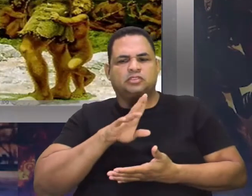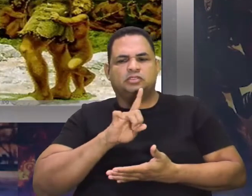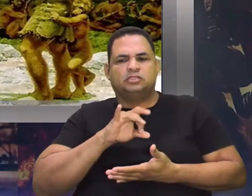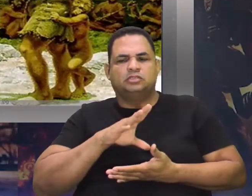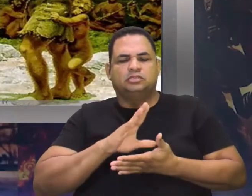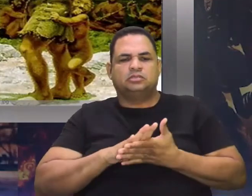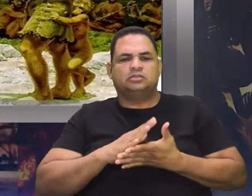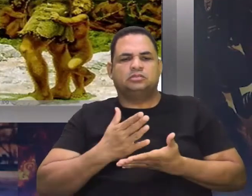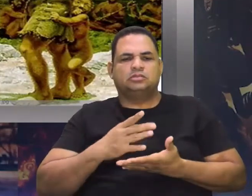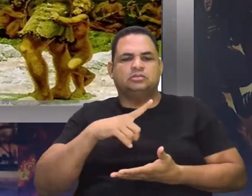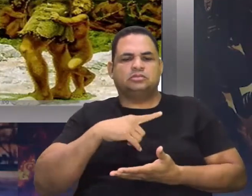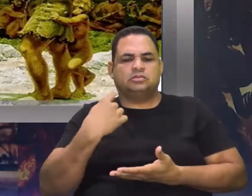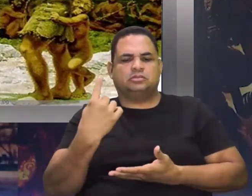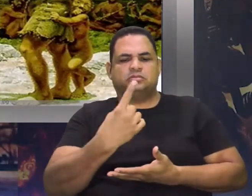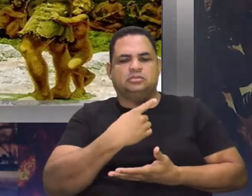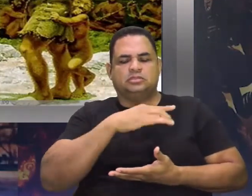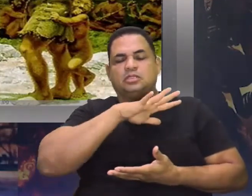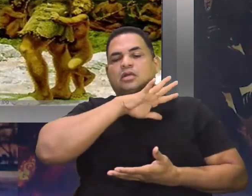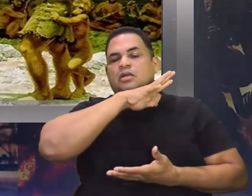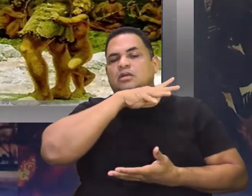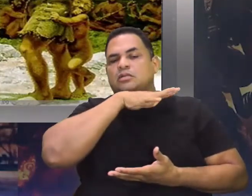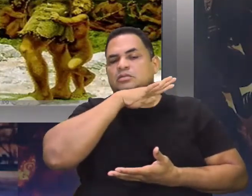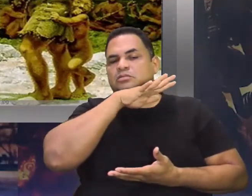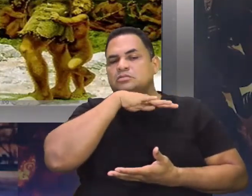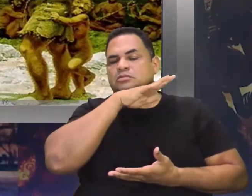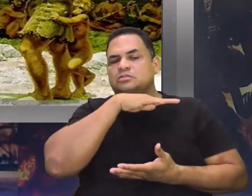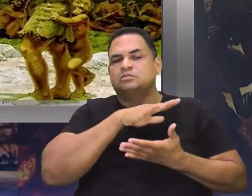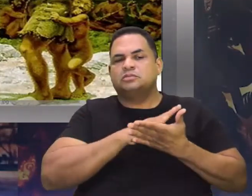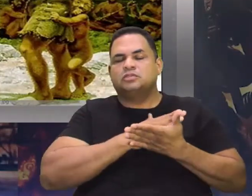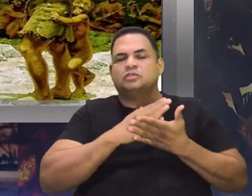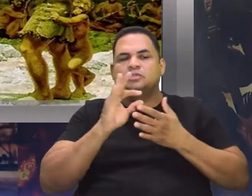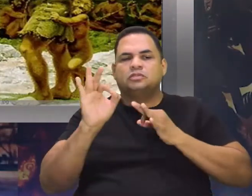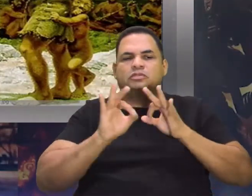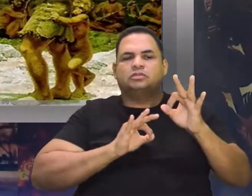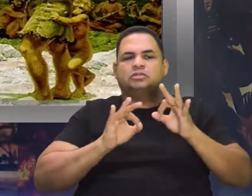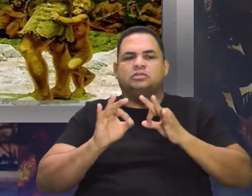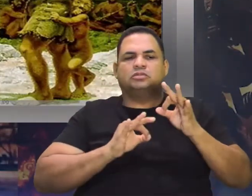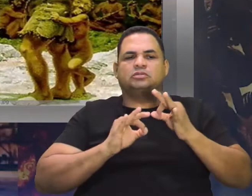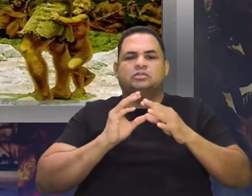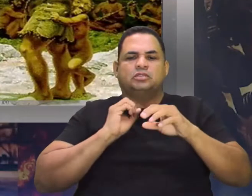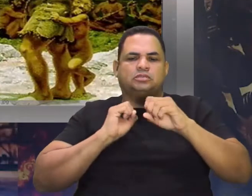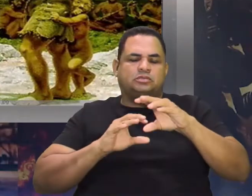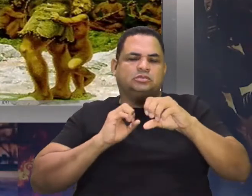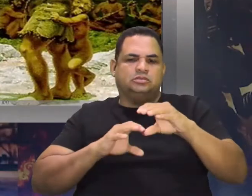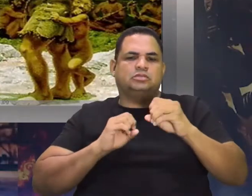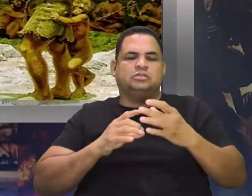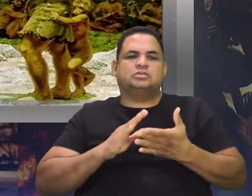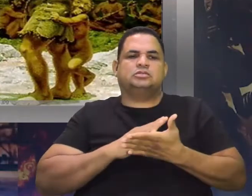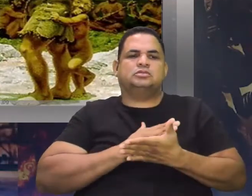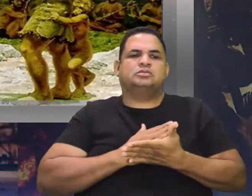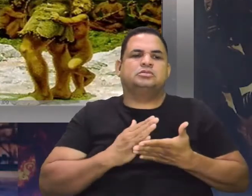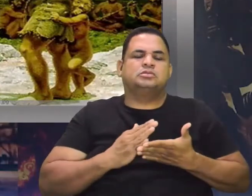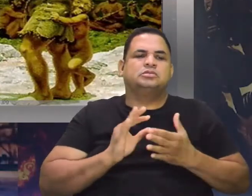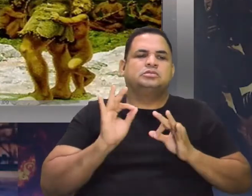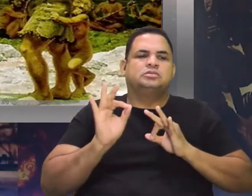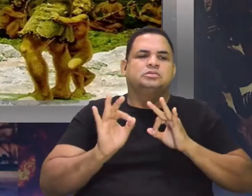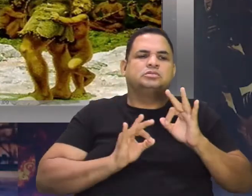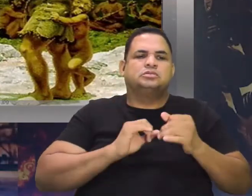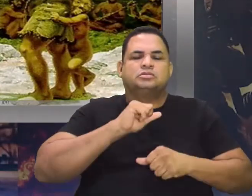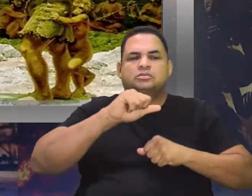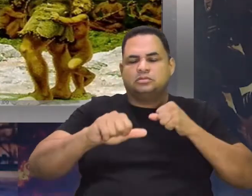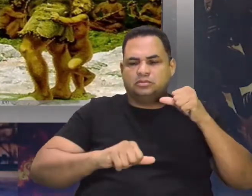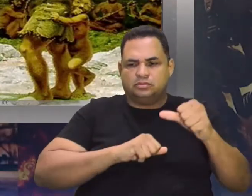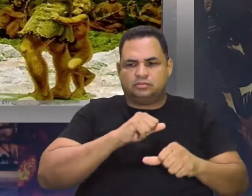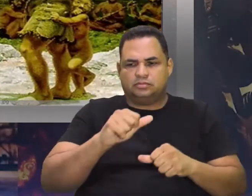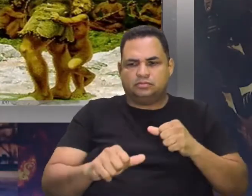fazemos parte da cadeia animal. E começou o processo de domesticação. E começou um processo de